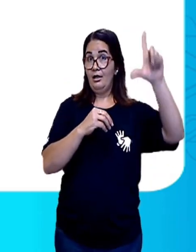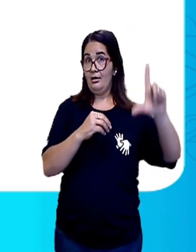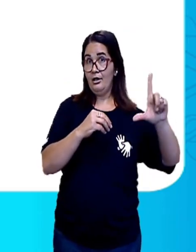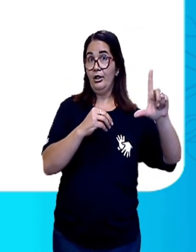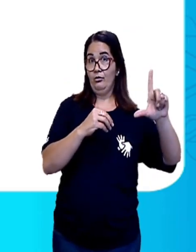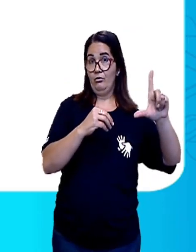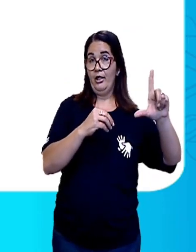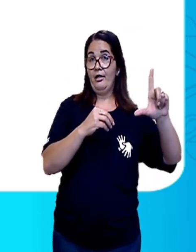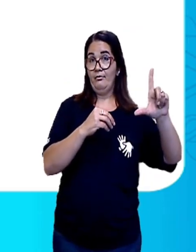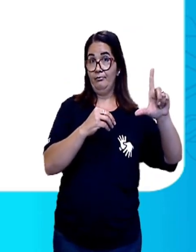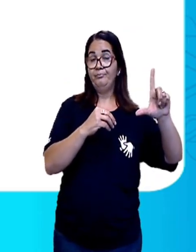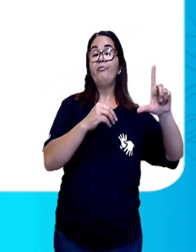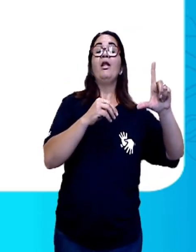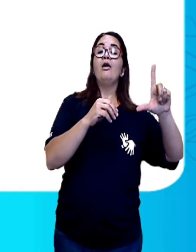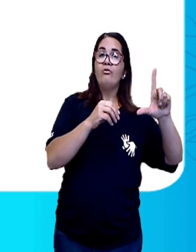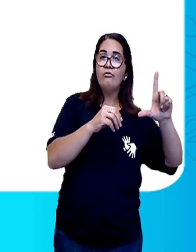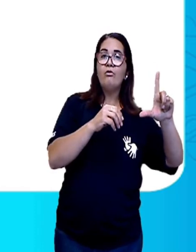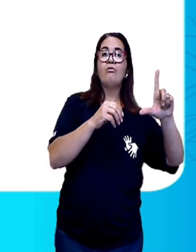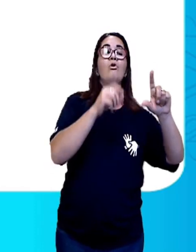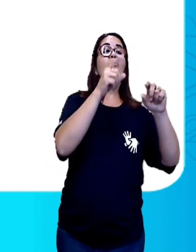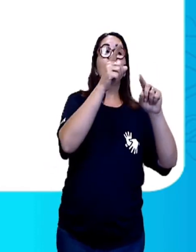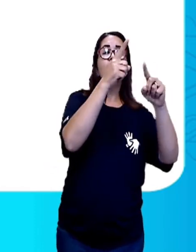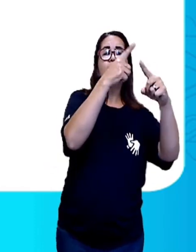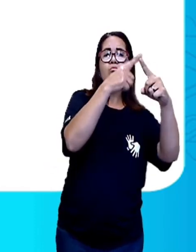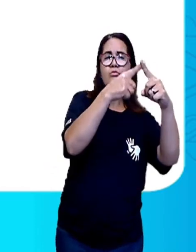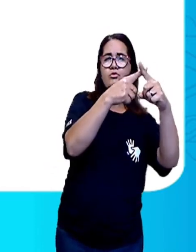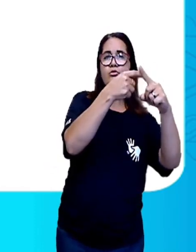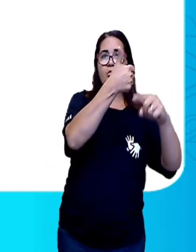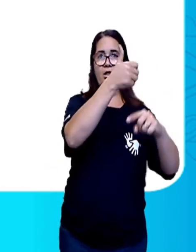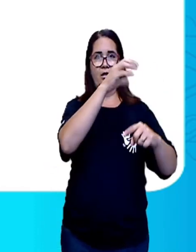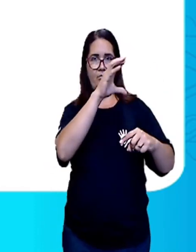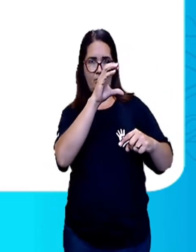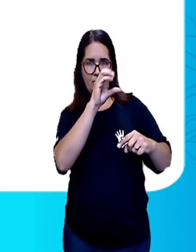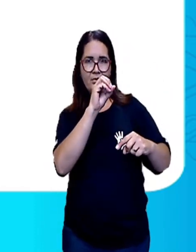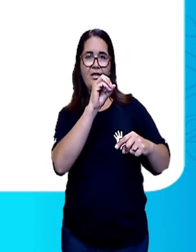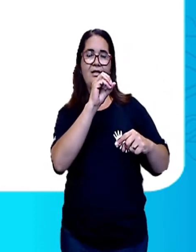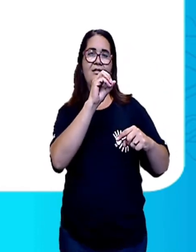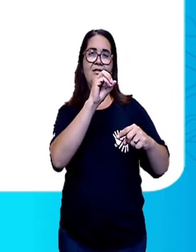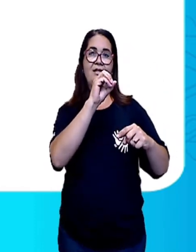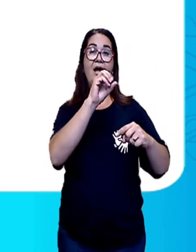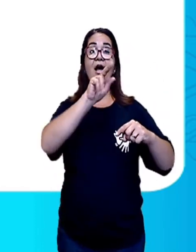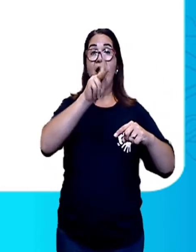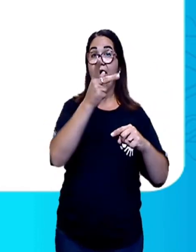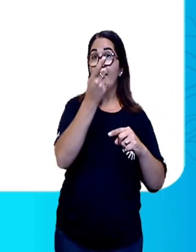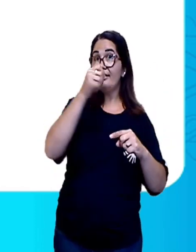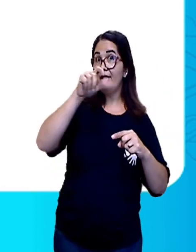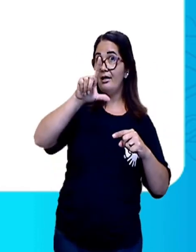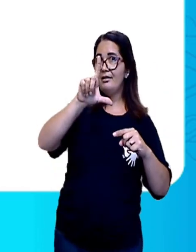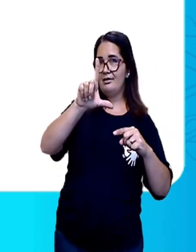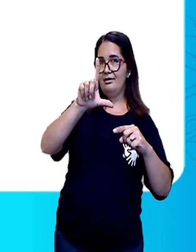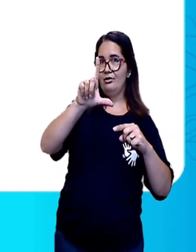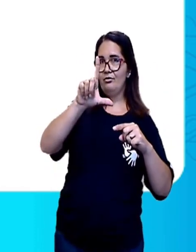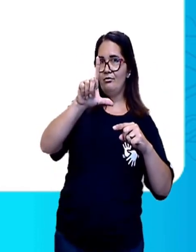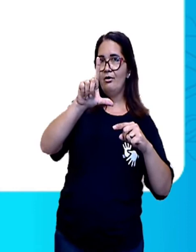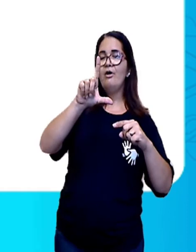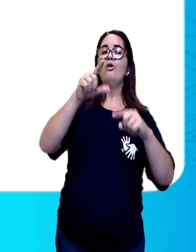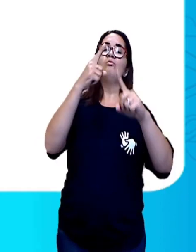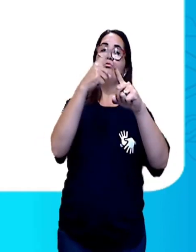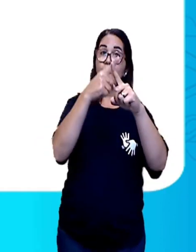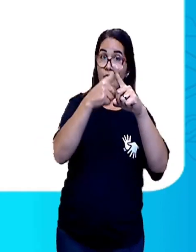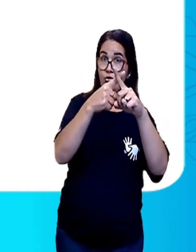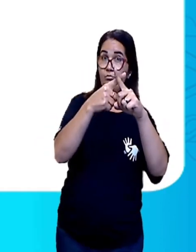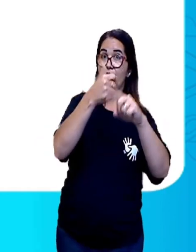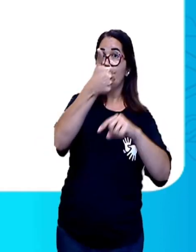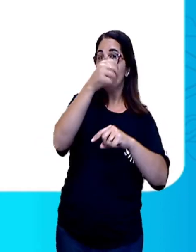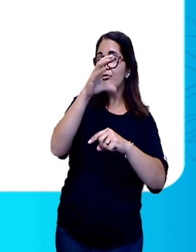10. De hectolitro para decalitro, eu também multiplico por 10. E de decalitro para litro, eu